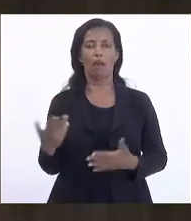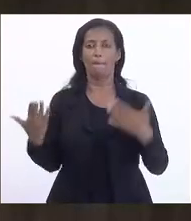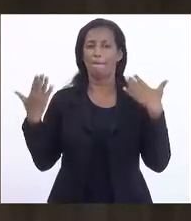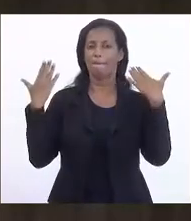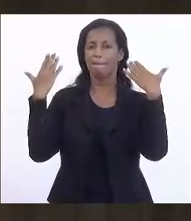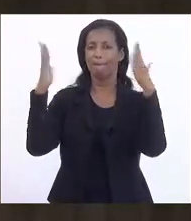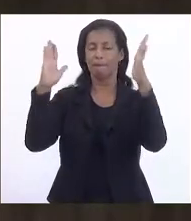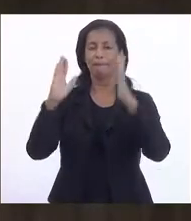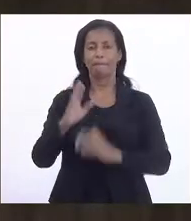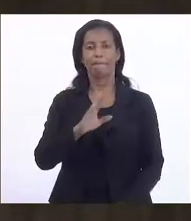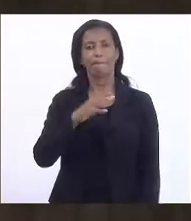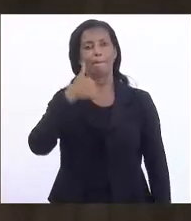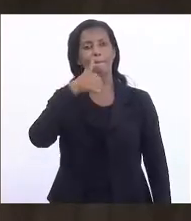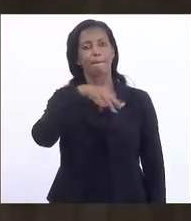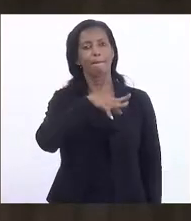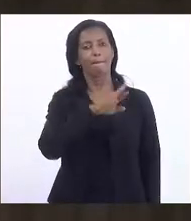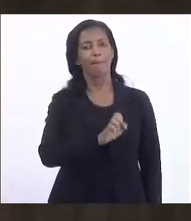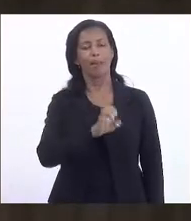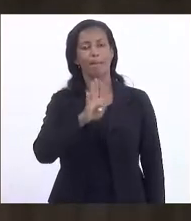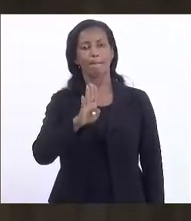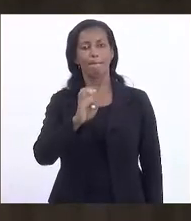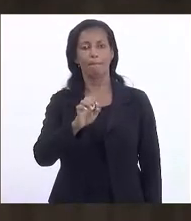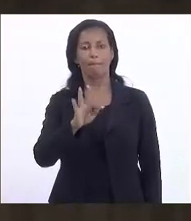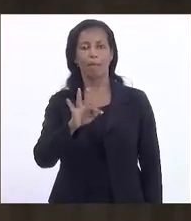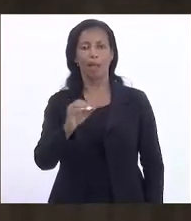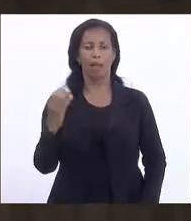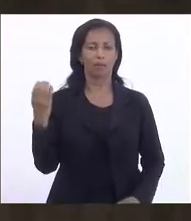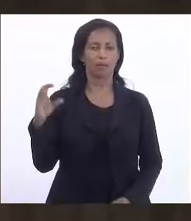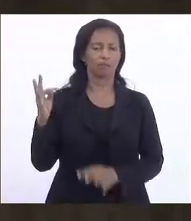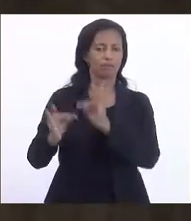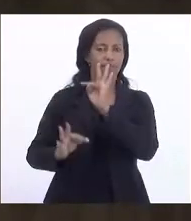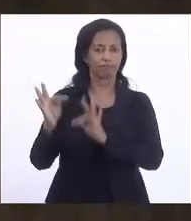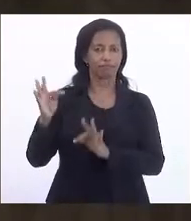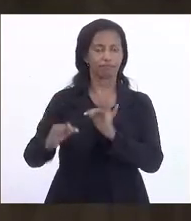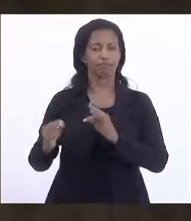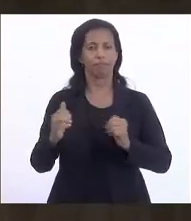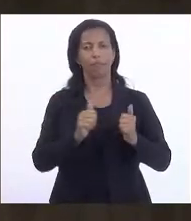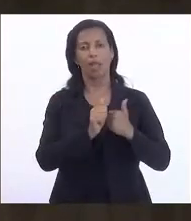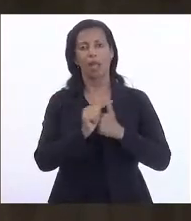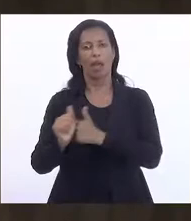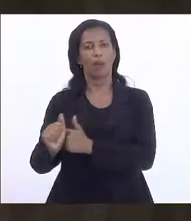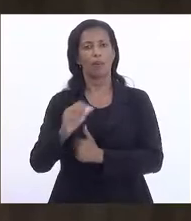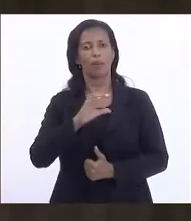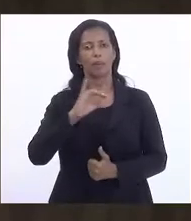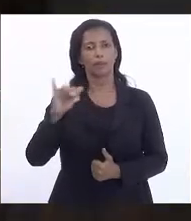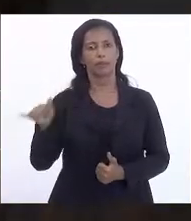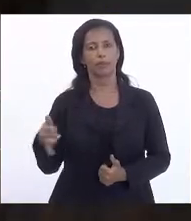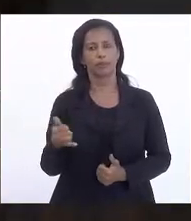uma embeata, meu parecer, pela Comissão de Ciência e Tecnologia, acompanho o parecer da CCJ.